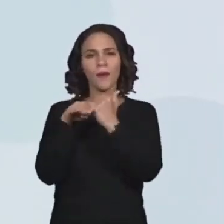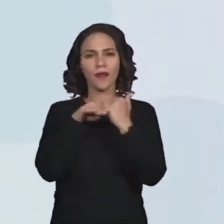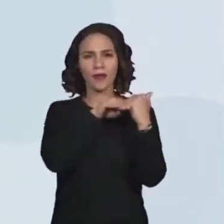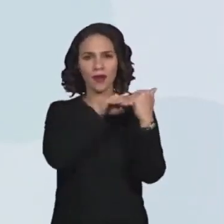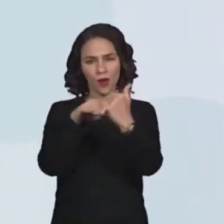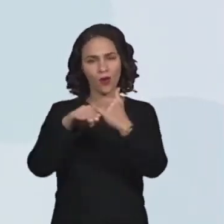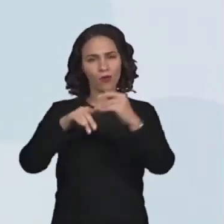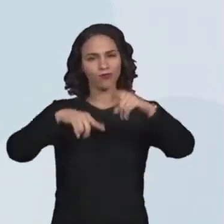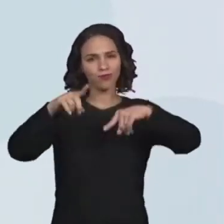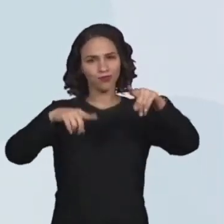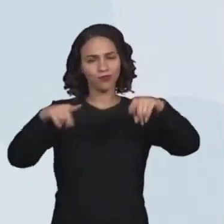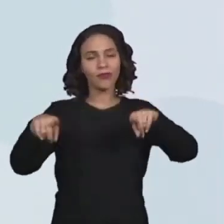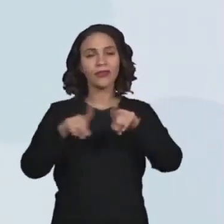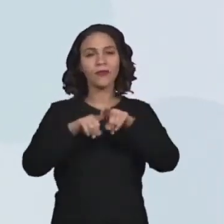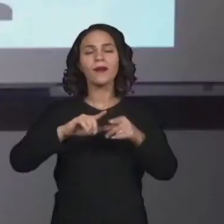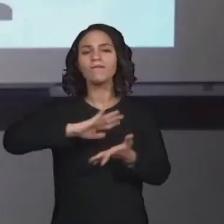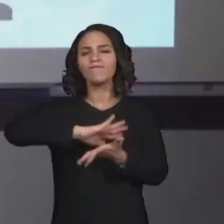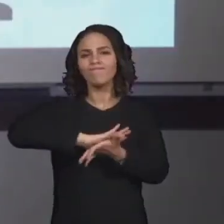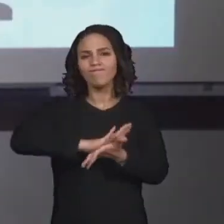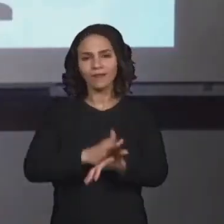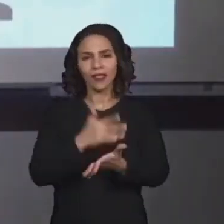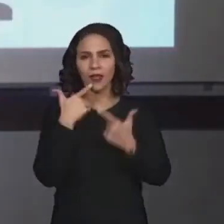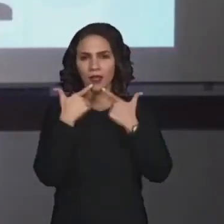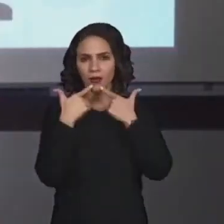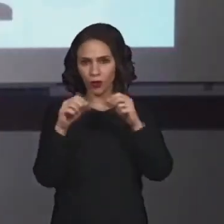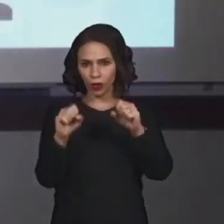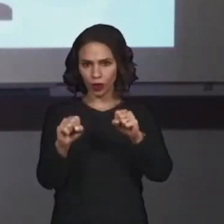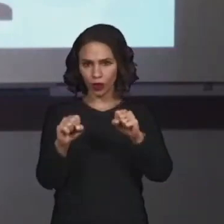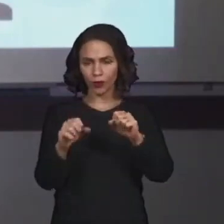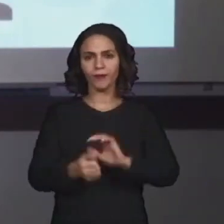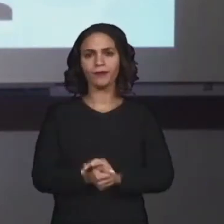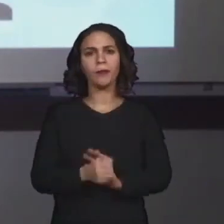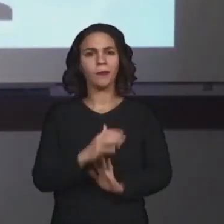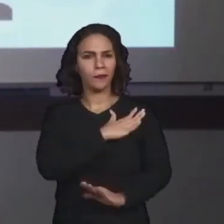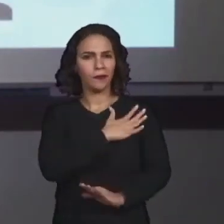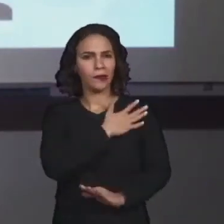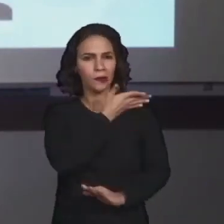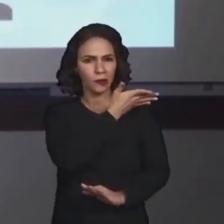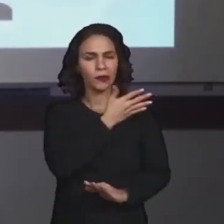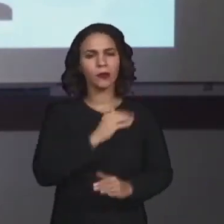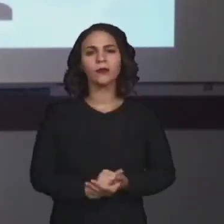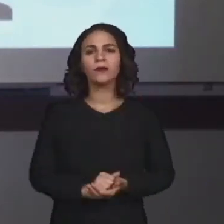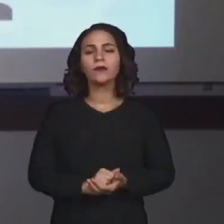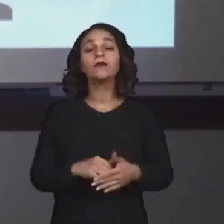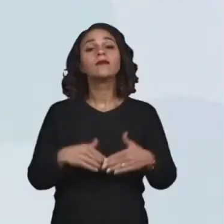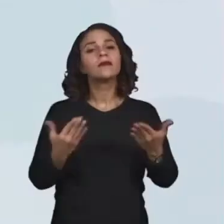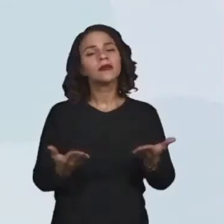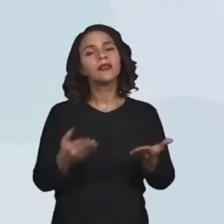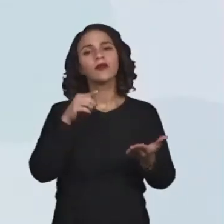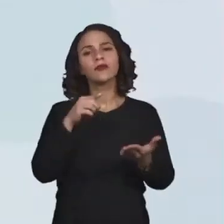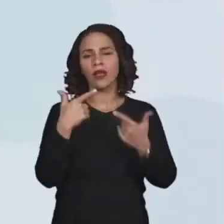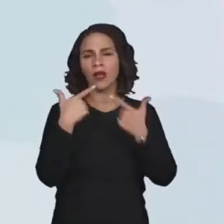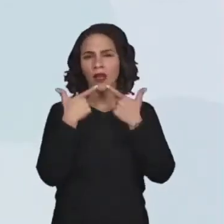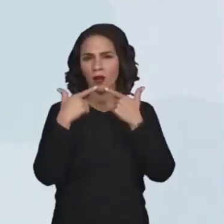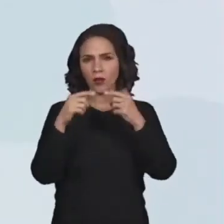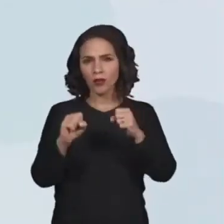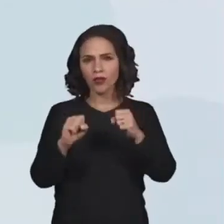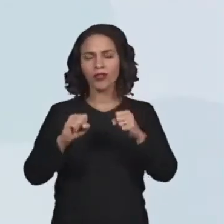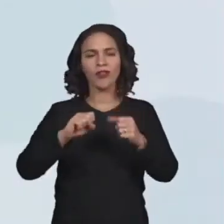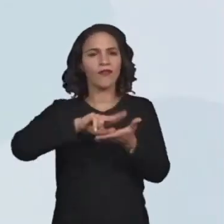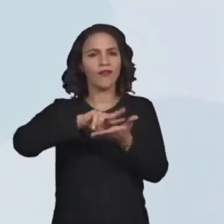e preconceito linguístico. Então vamos lá, vamos falar sobre a variedade linguística. Vocês se